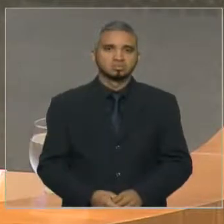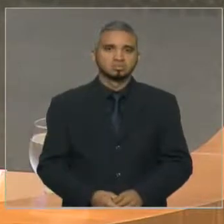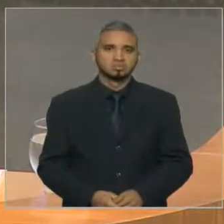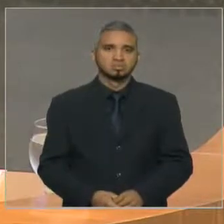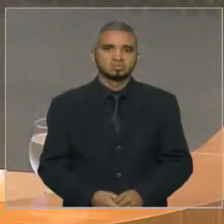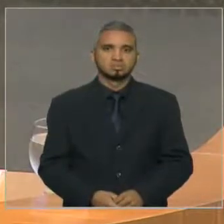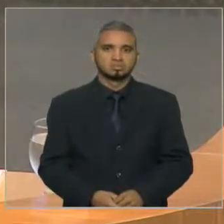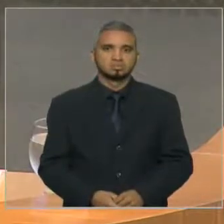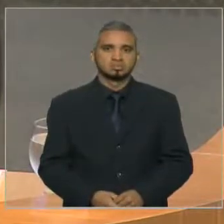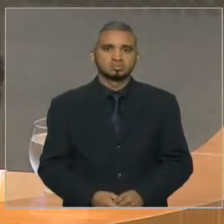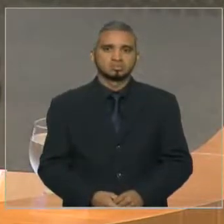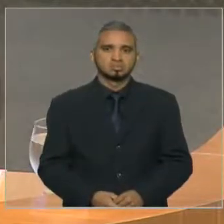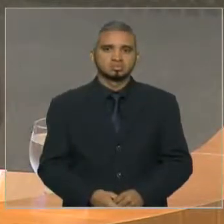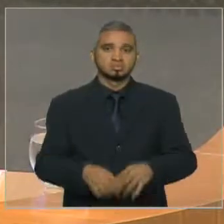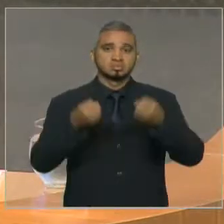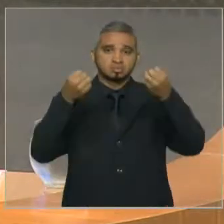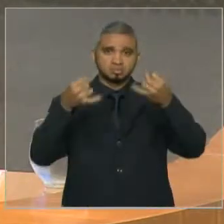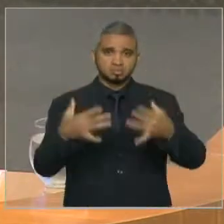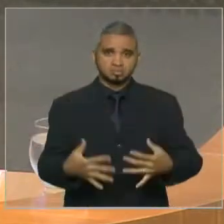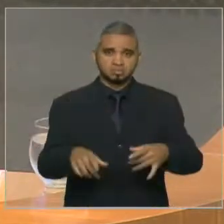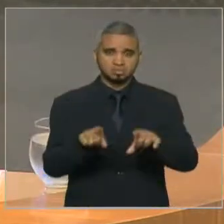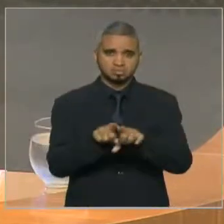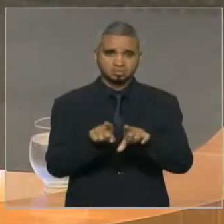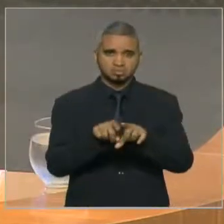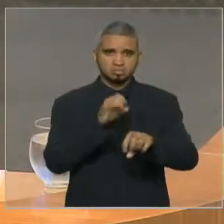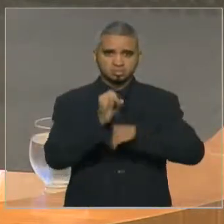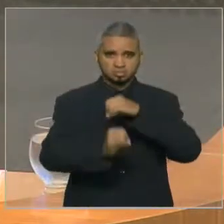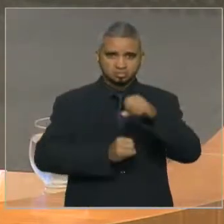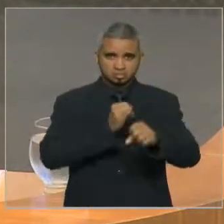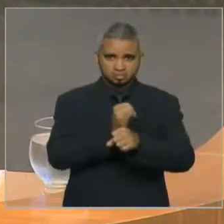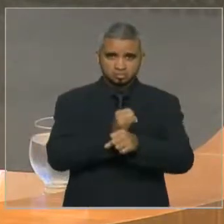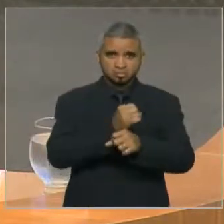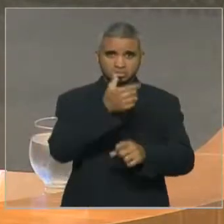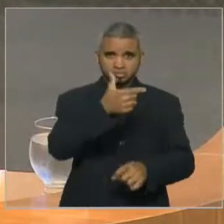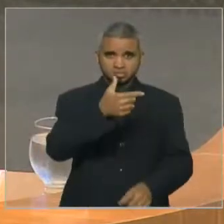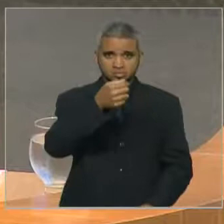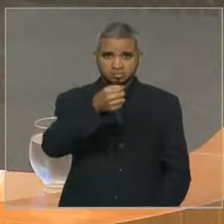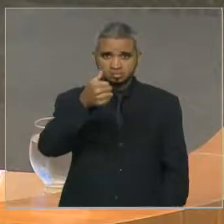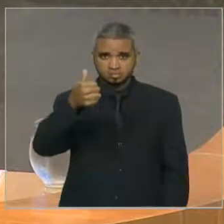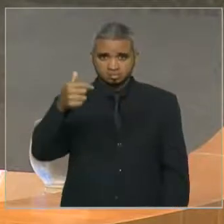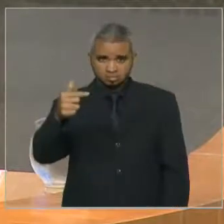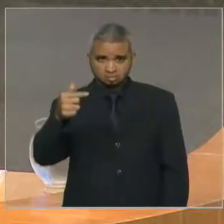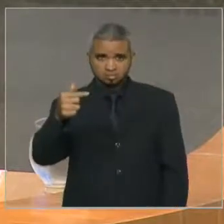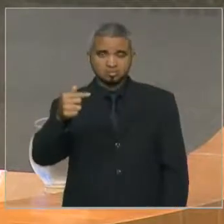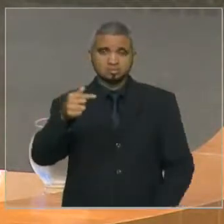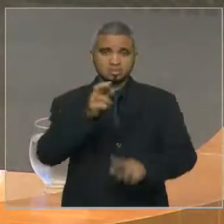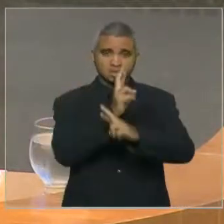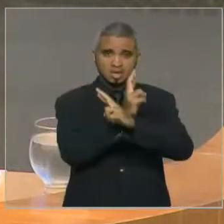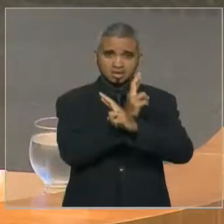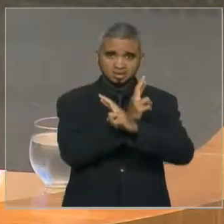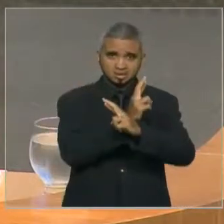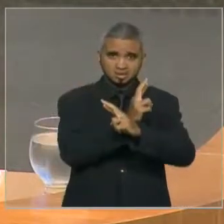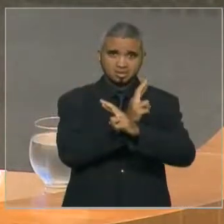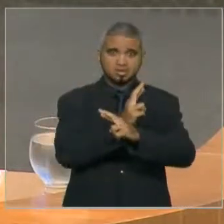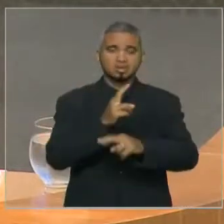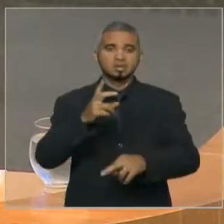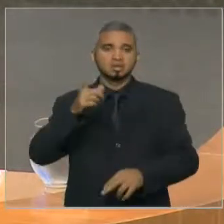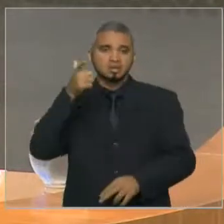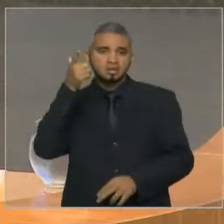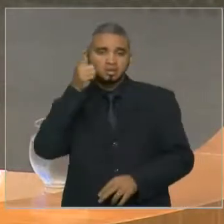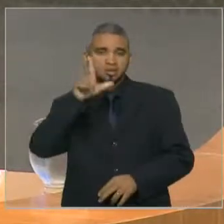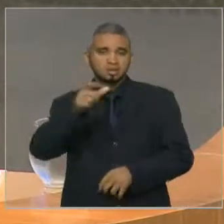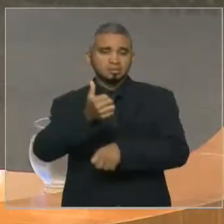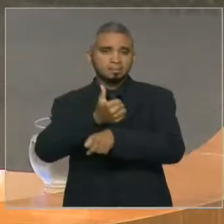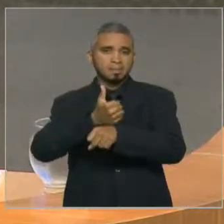Falando em informatização, em 2017 fomos finalistas em 5 e em primeiro lugar em 4